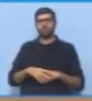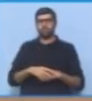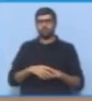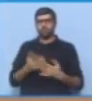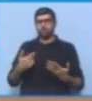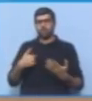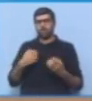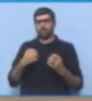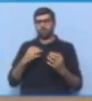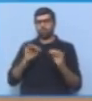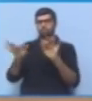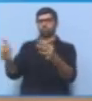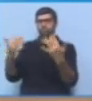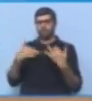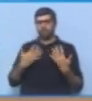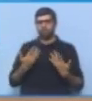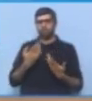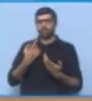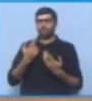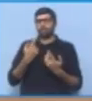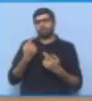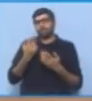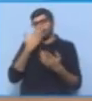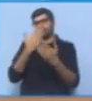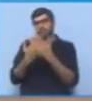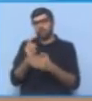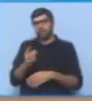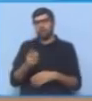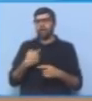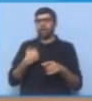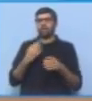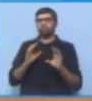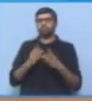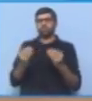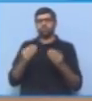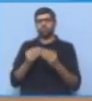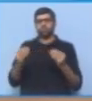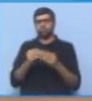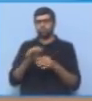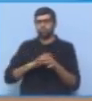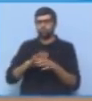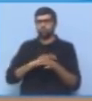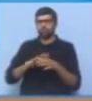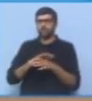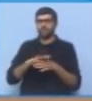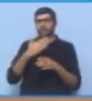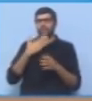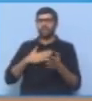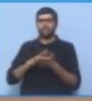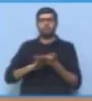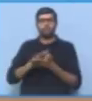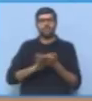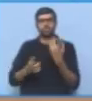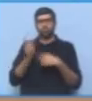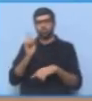própria mobilidade com que nós hoje temos que lidar, há todo um conjunto de situações que não nos dá muita raiz. E a pergunta é,